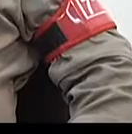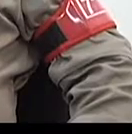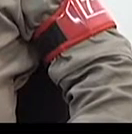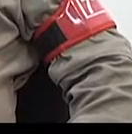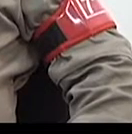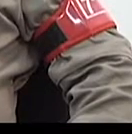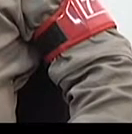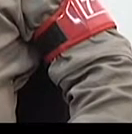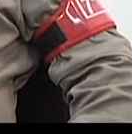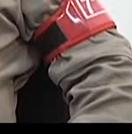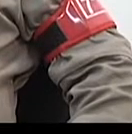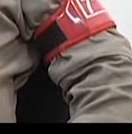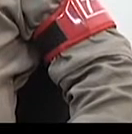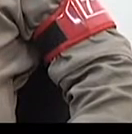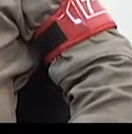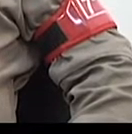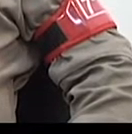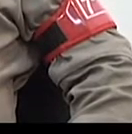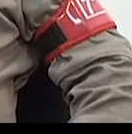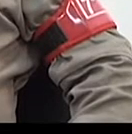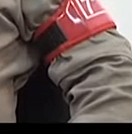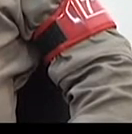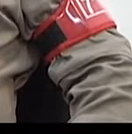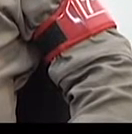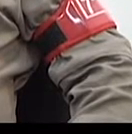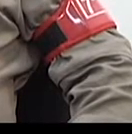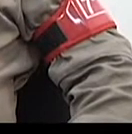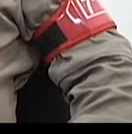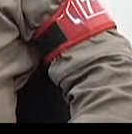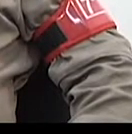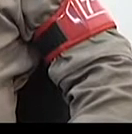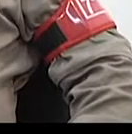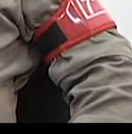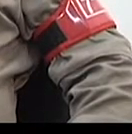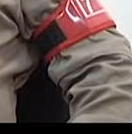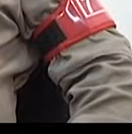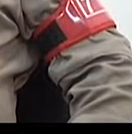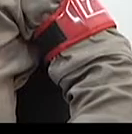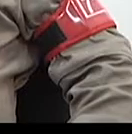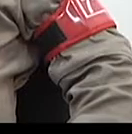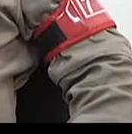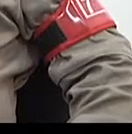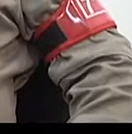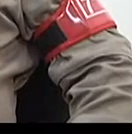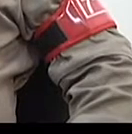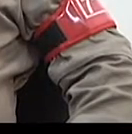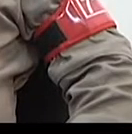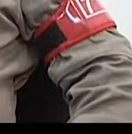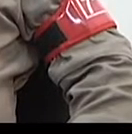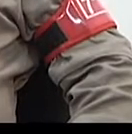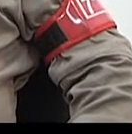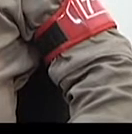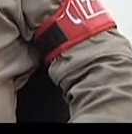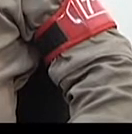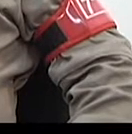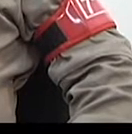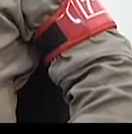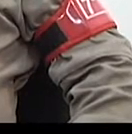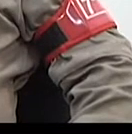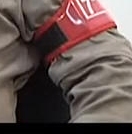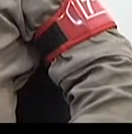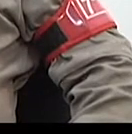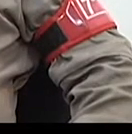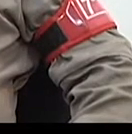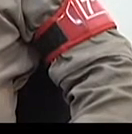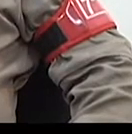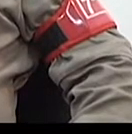elétricos energizados. Extintores de água são utilizados sempre em classe A, ou seja, os